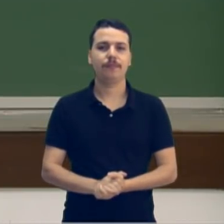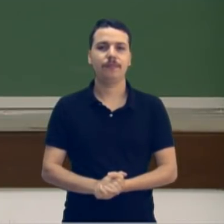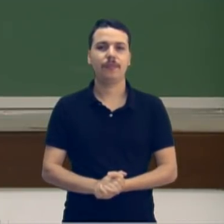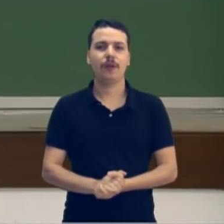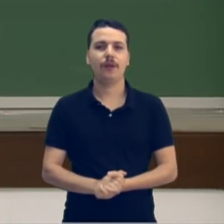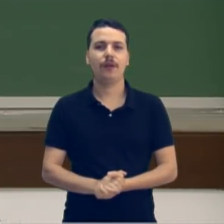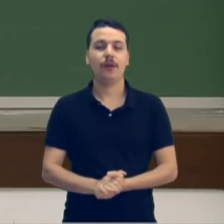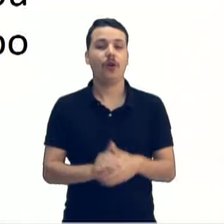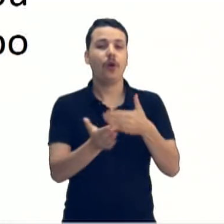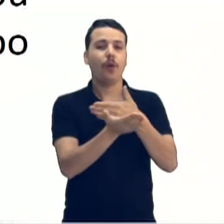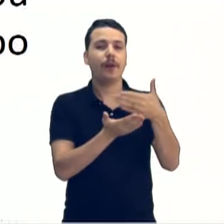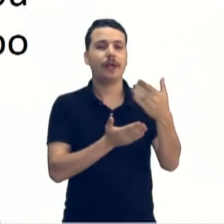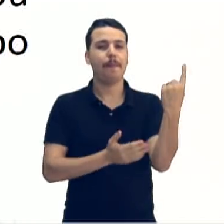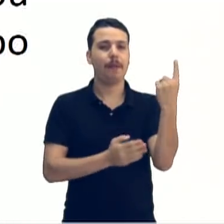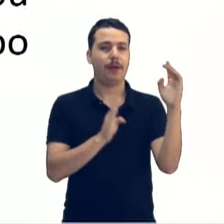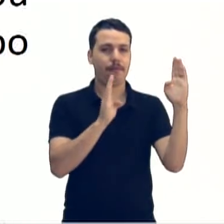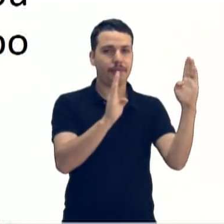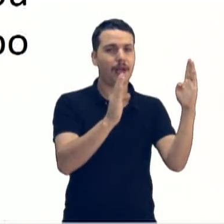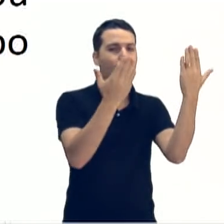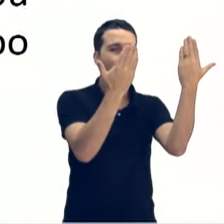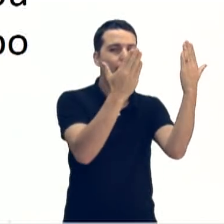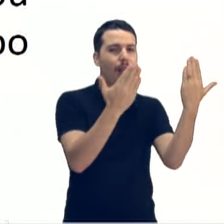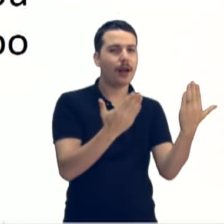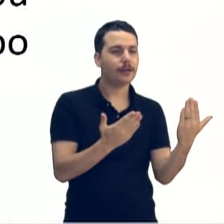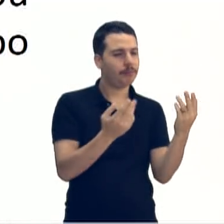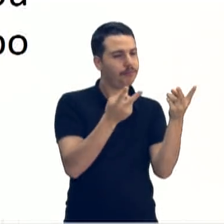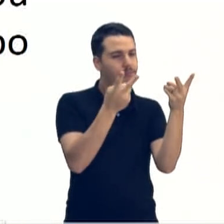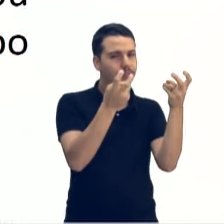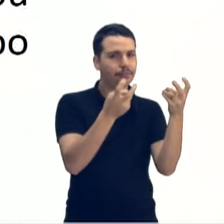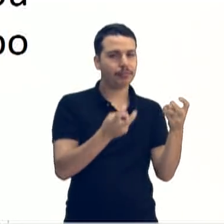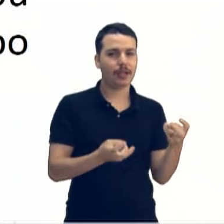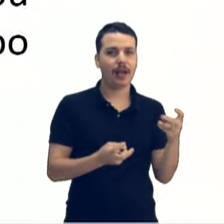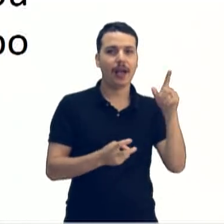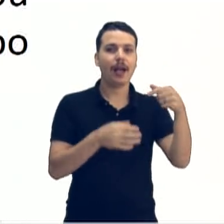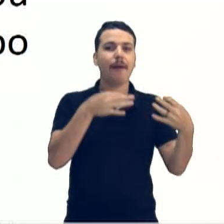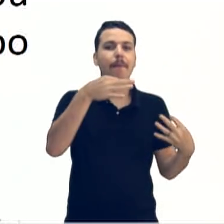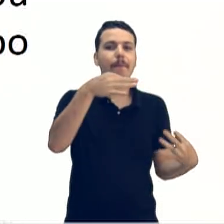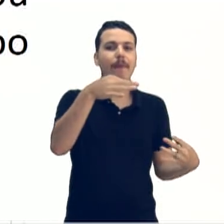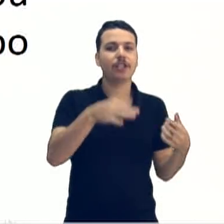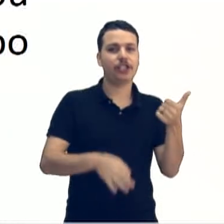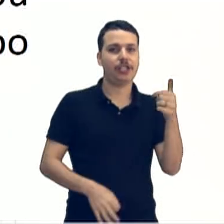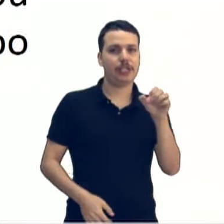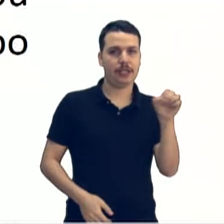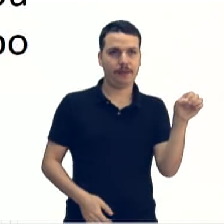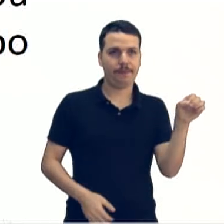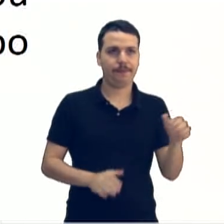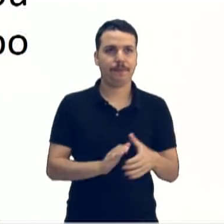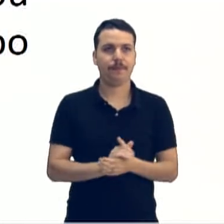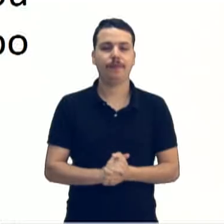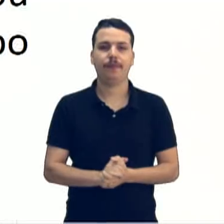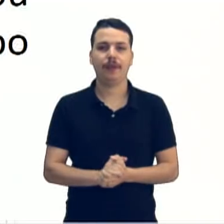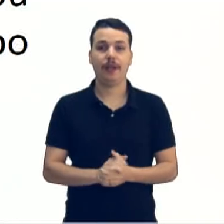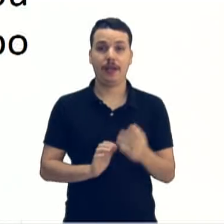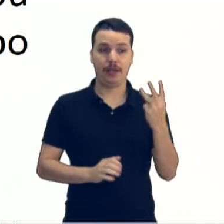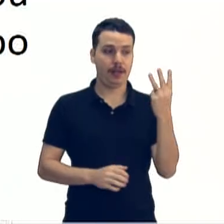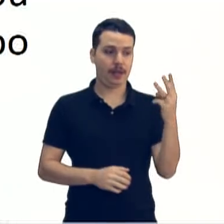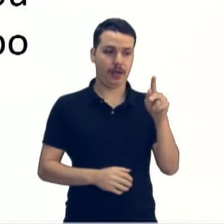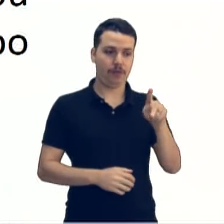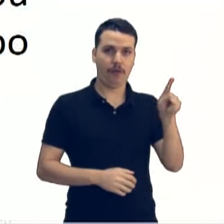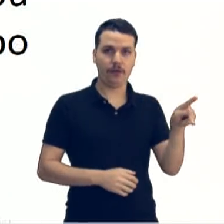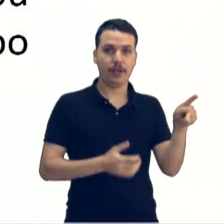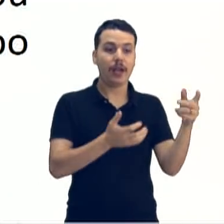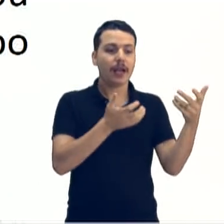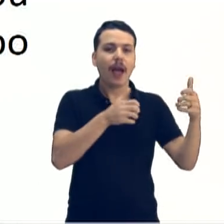primeira situação. Essa análise ela está na página 100. 3 professores querem levar ao cinema